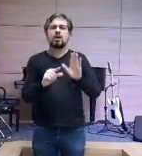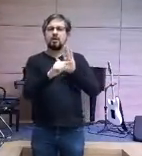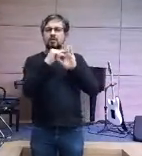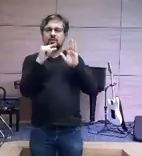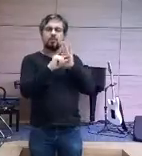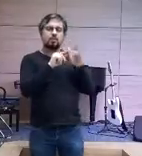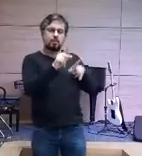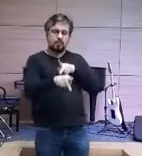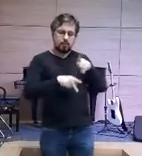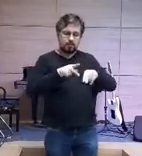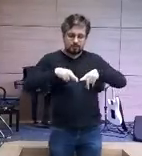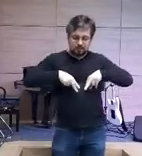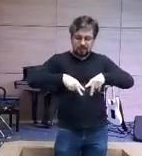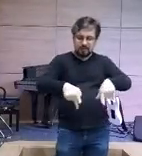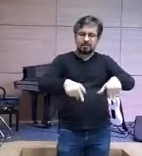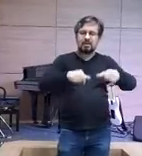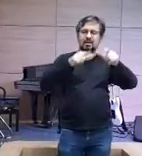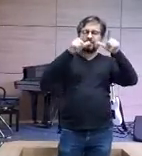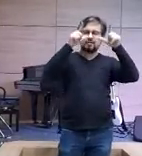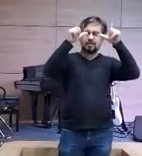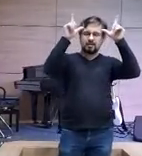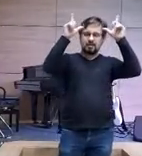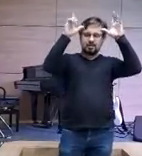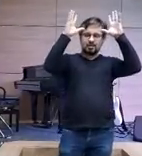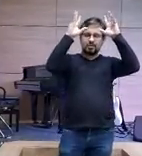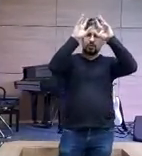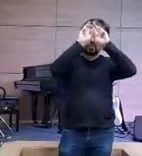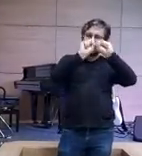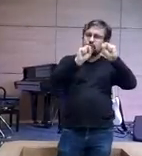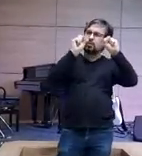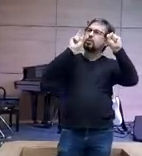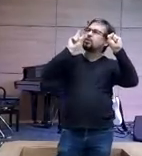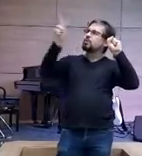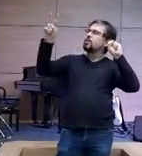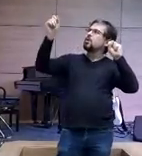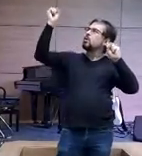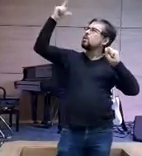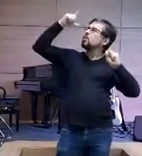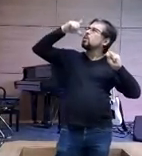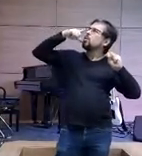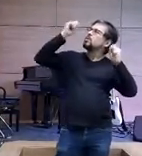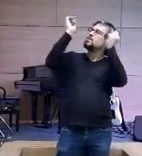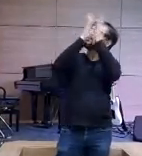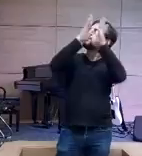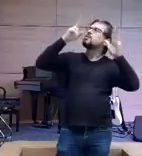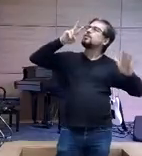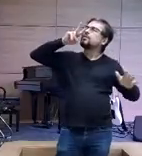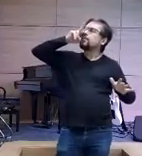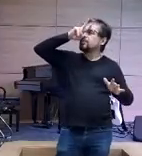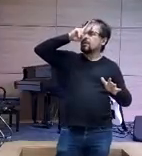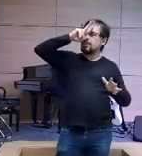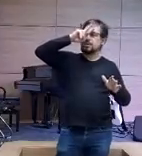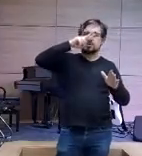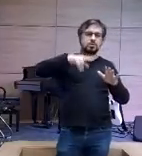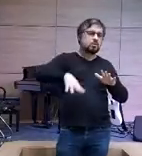viu uma grande luz e sobre os que habitavam na terra de profunda escuridão